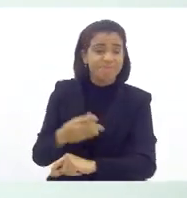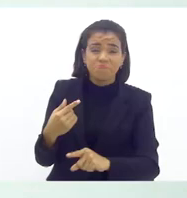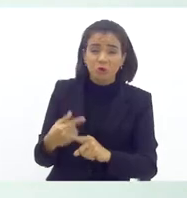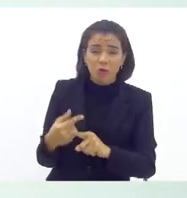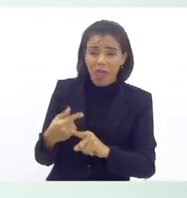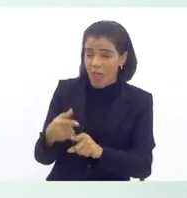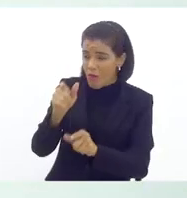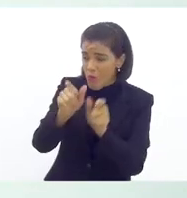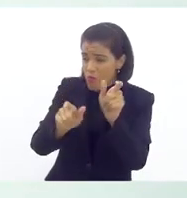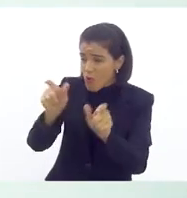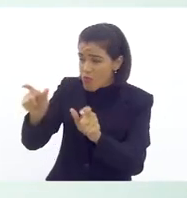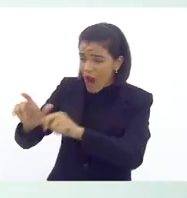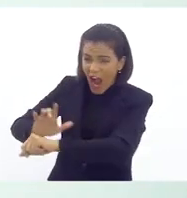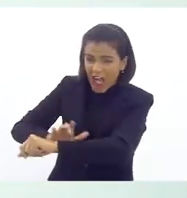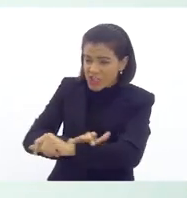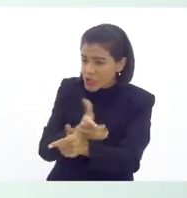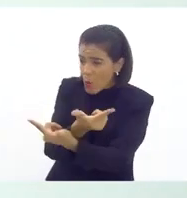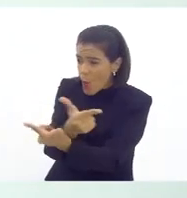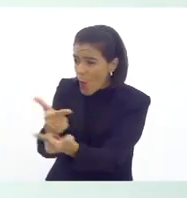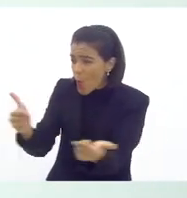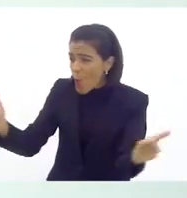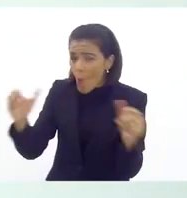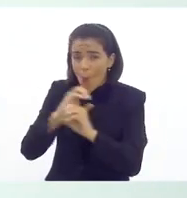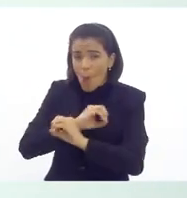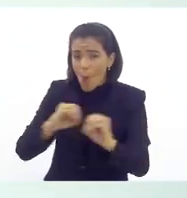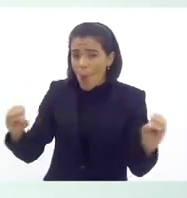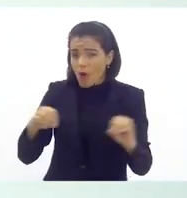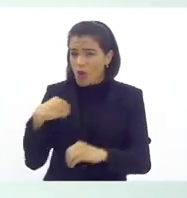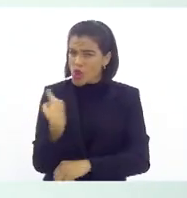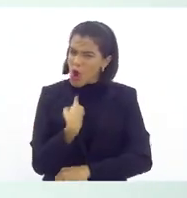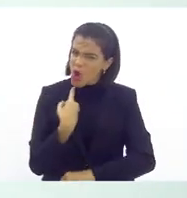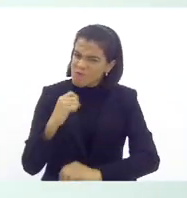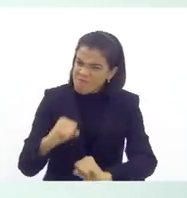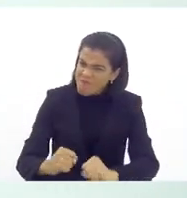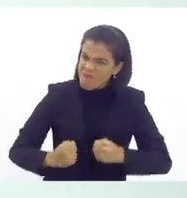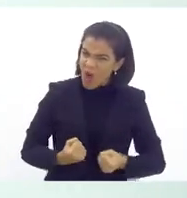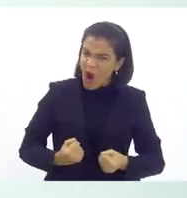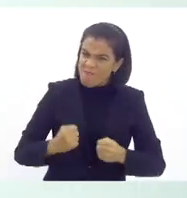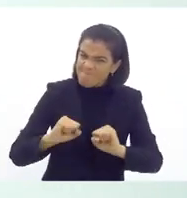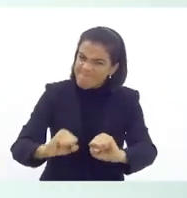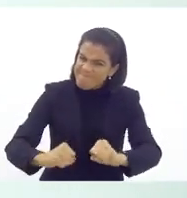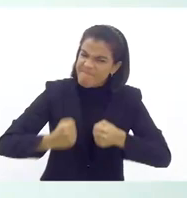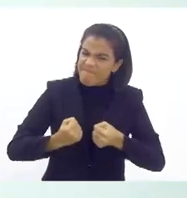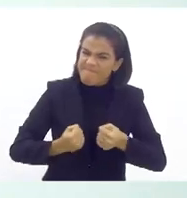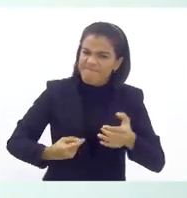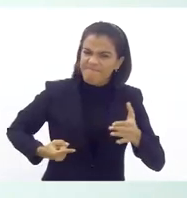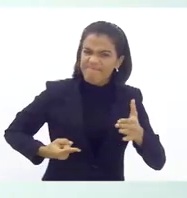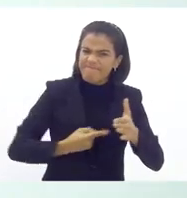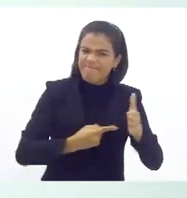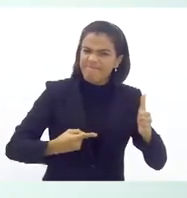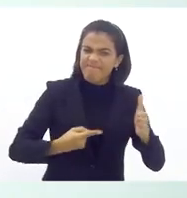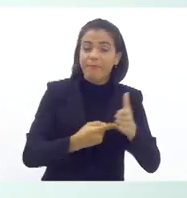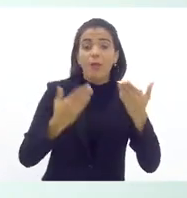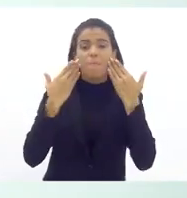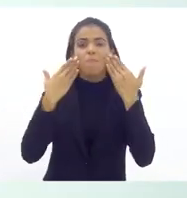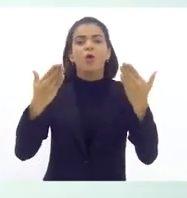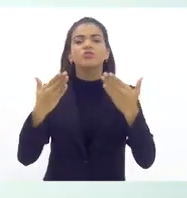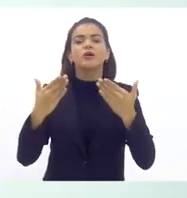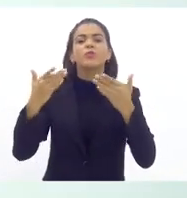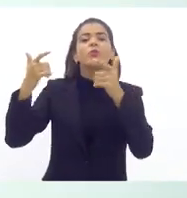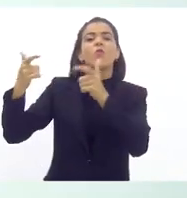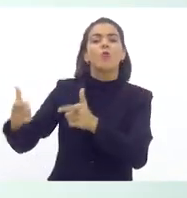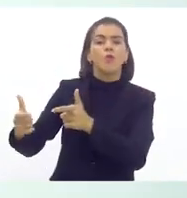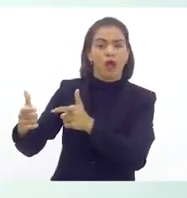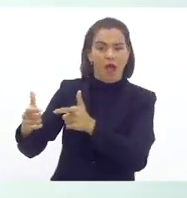sem eles, nós não estaríamos cada vez mais fortes denunciando e mostrando qual é o lugar deles.